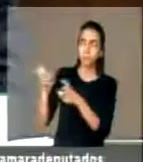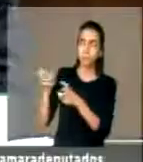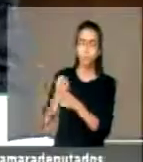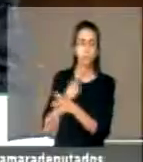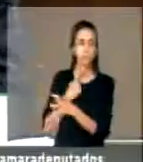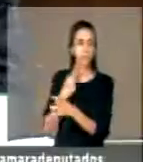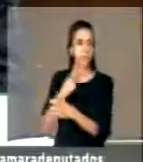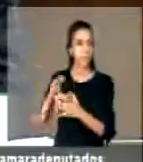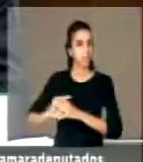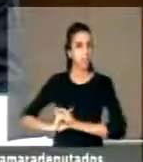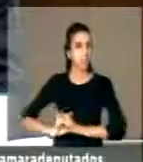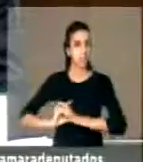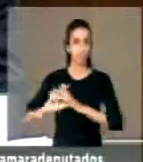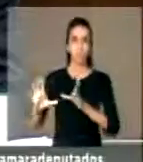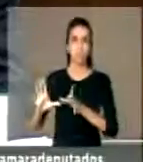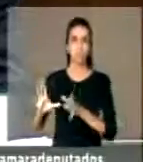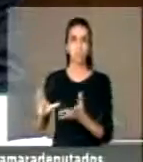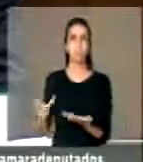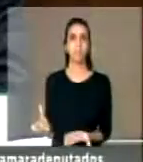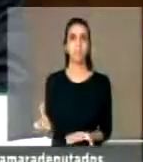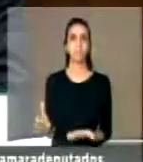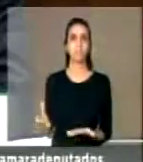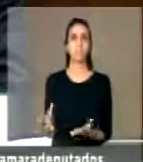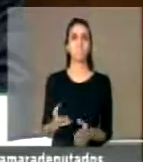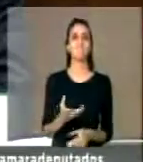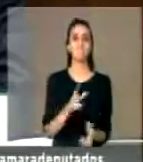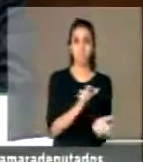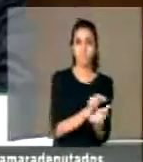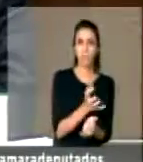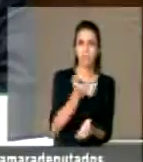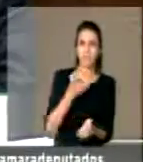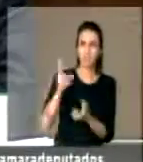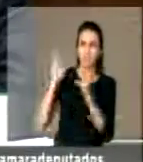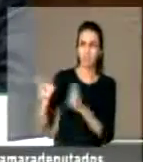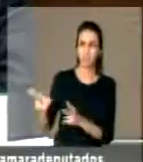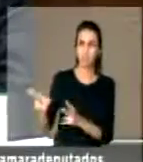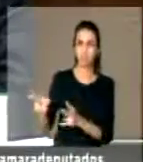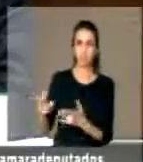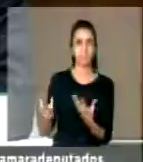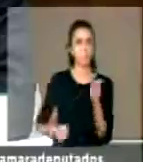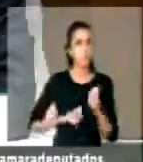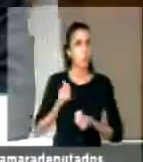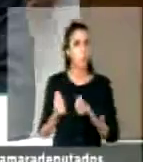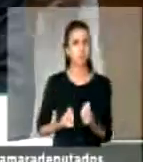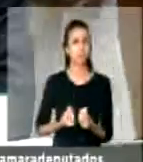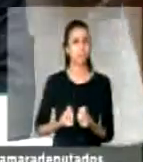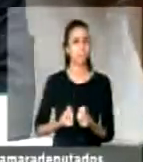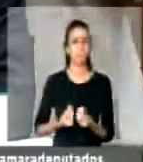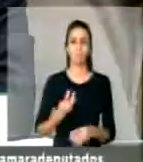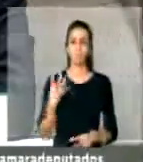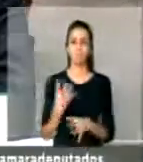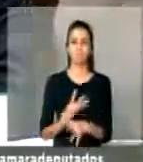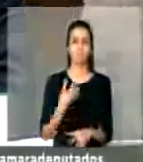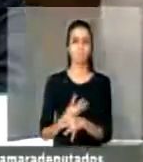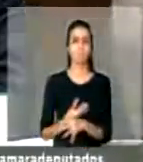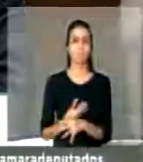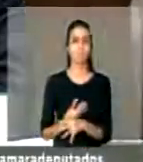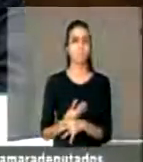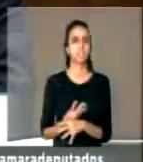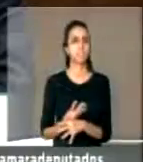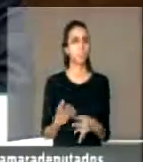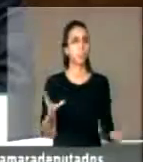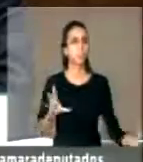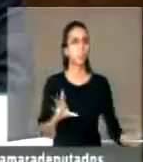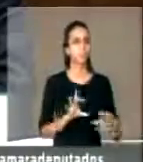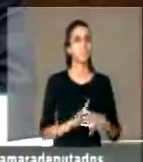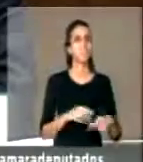sempre fora o princípio ativo de Pernambuco. Era intolerável para quem se unira para expulsar o invasor